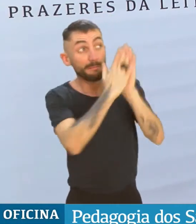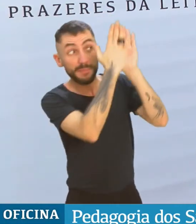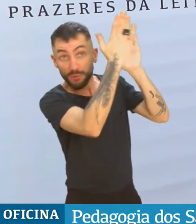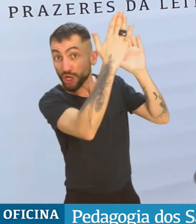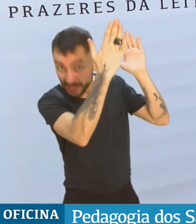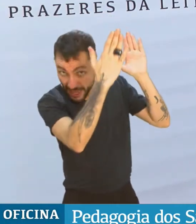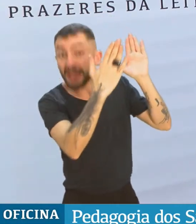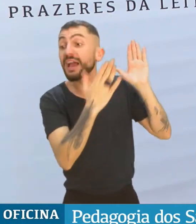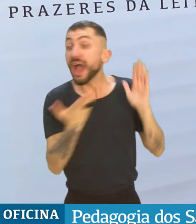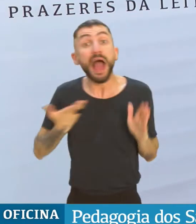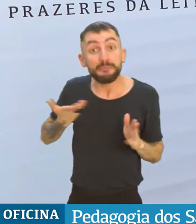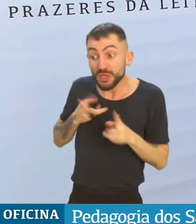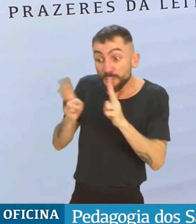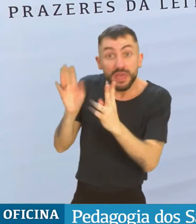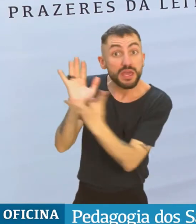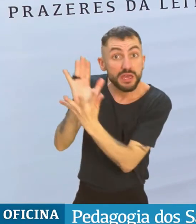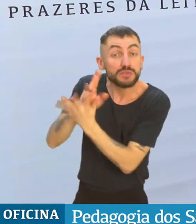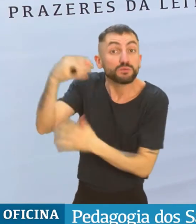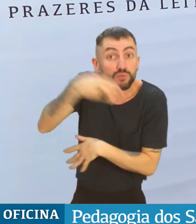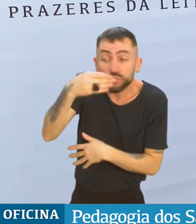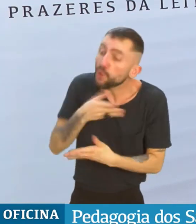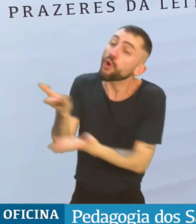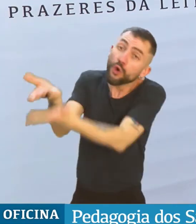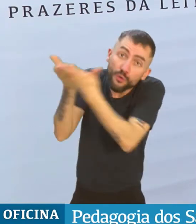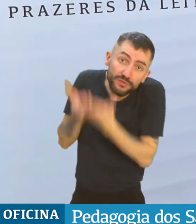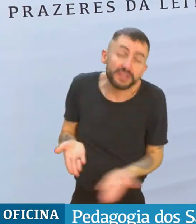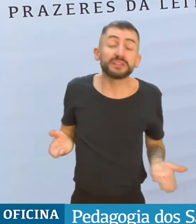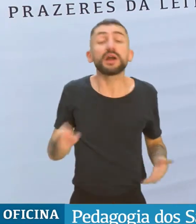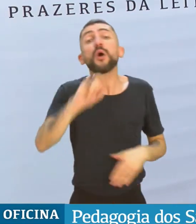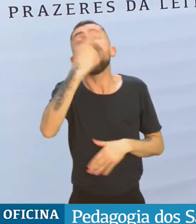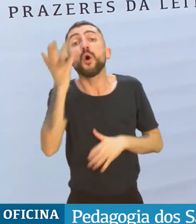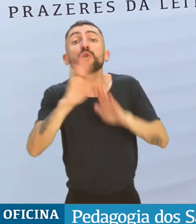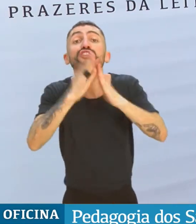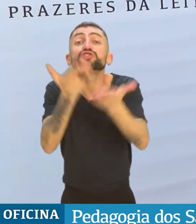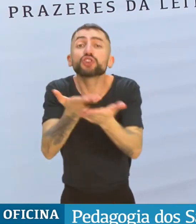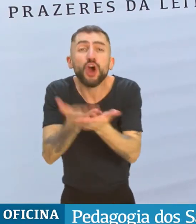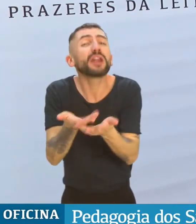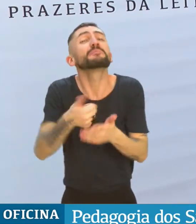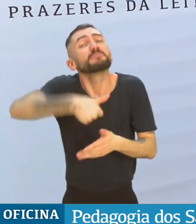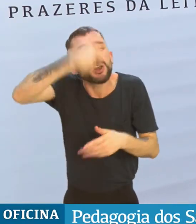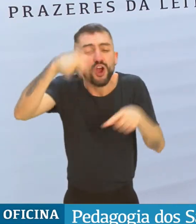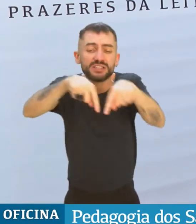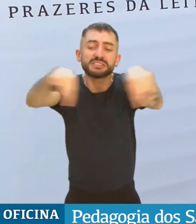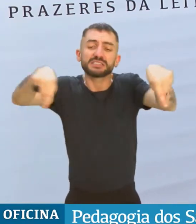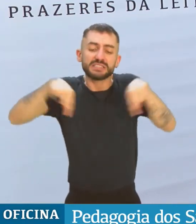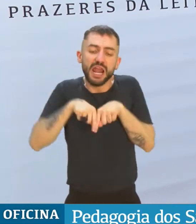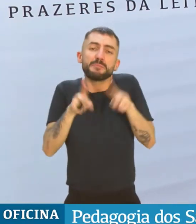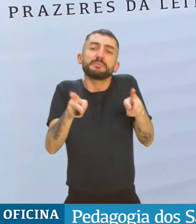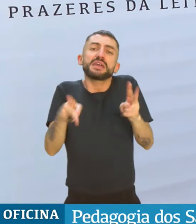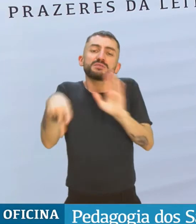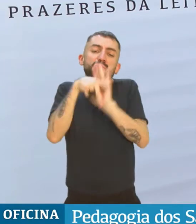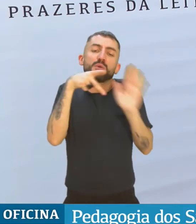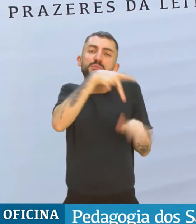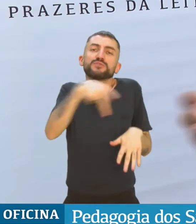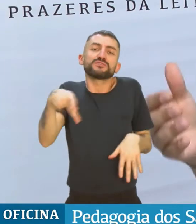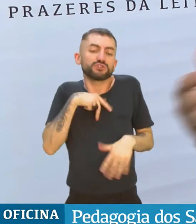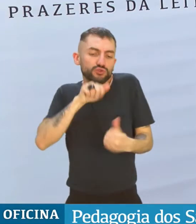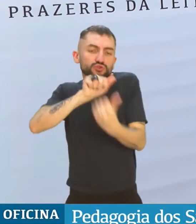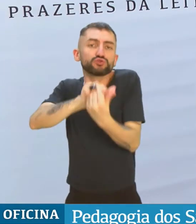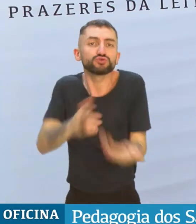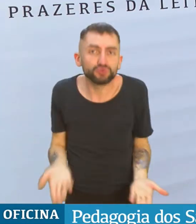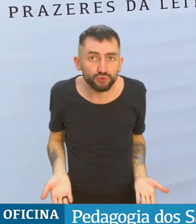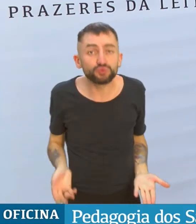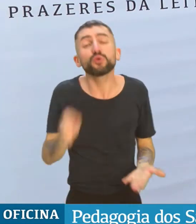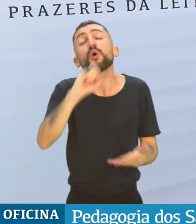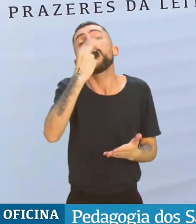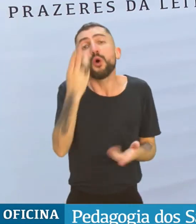esse público de amigos, né? Se está na escola, faz o sarau dentro da sua classe, faz esse sarau para a sua turma, ou